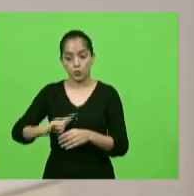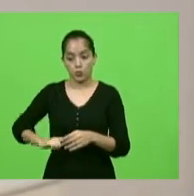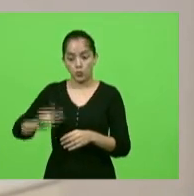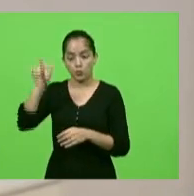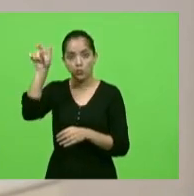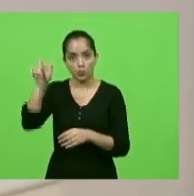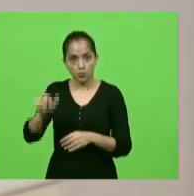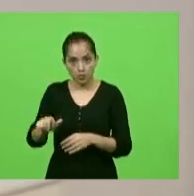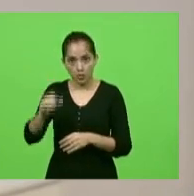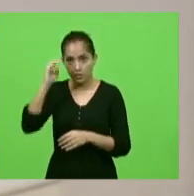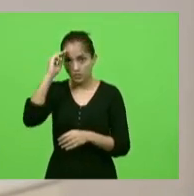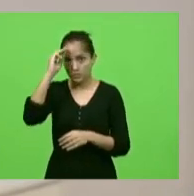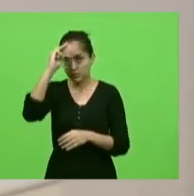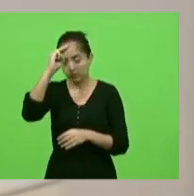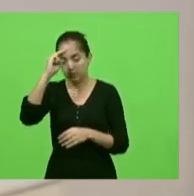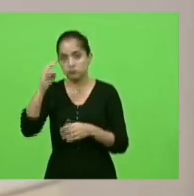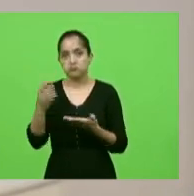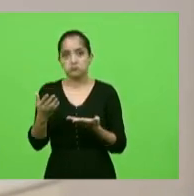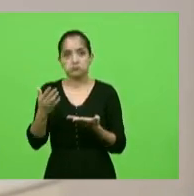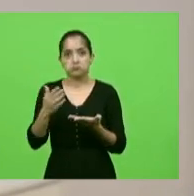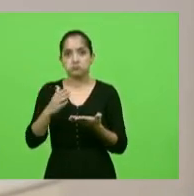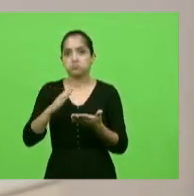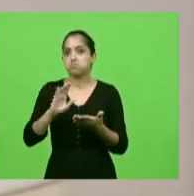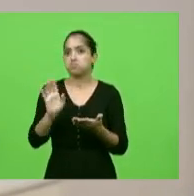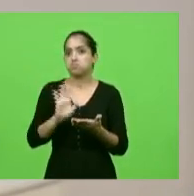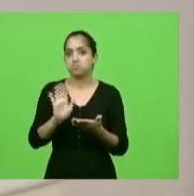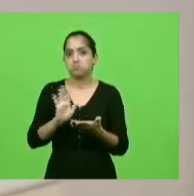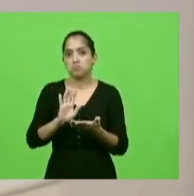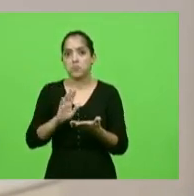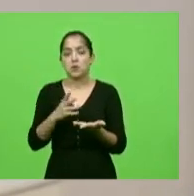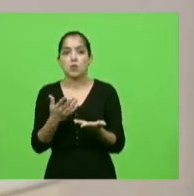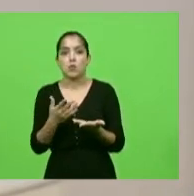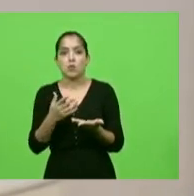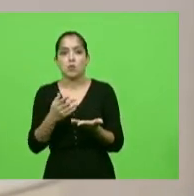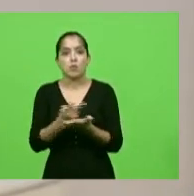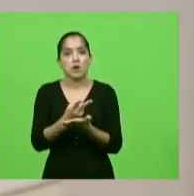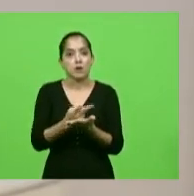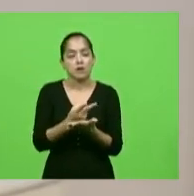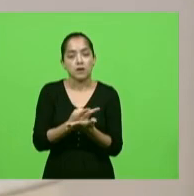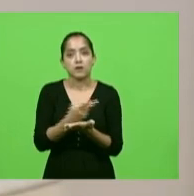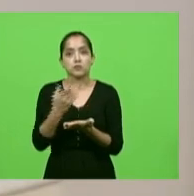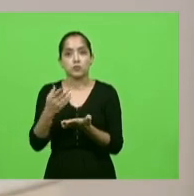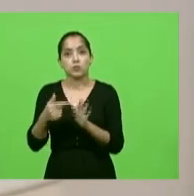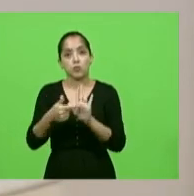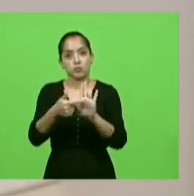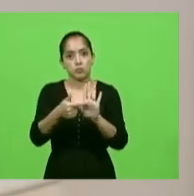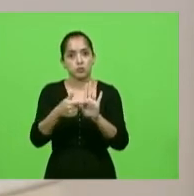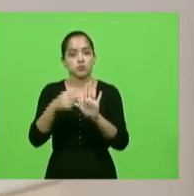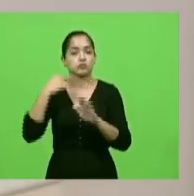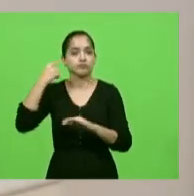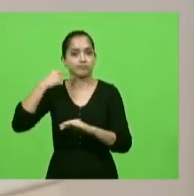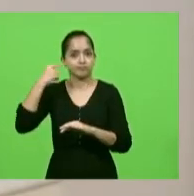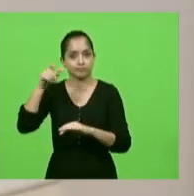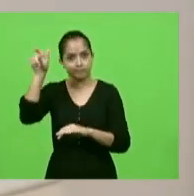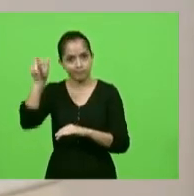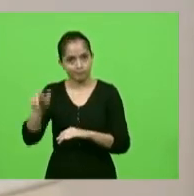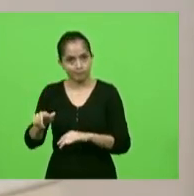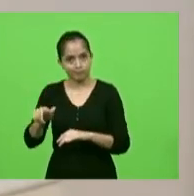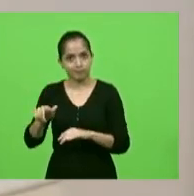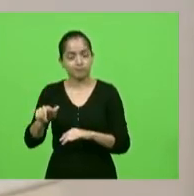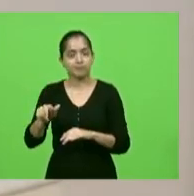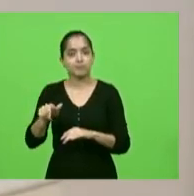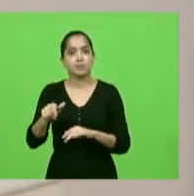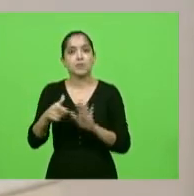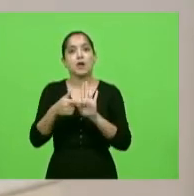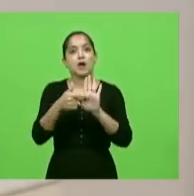Moisés da Silva não teria praticado ilícito penal, como apontou o seu advogado à Folha 8.452,